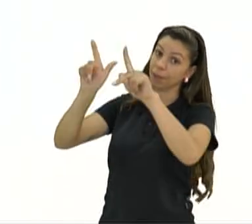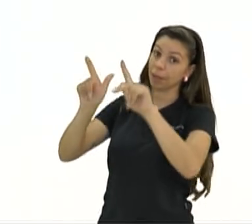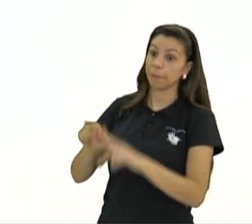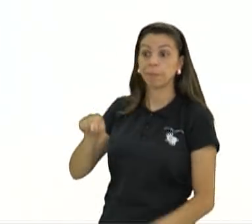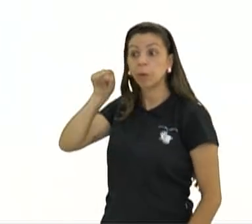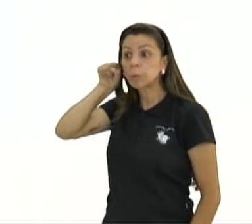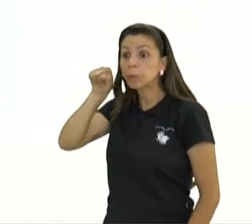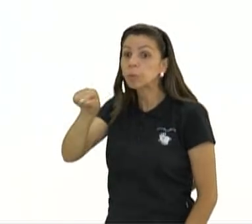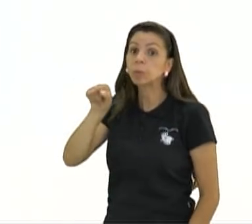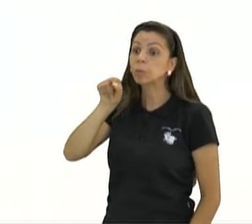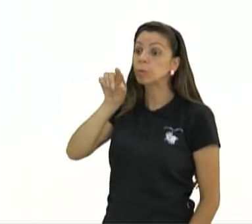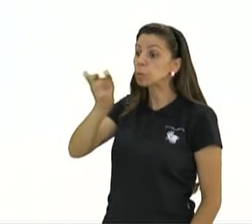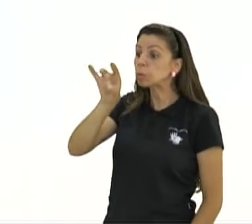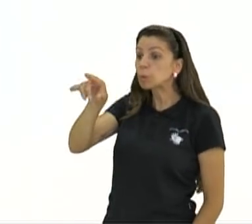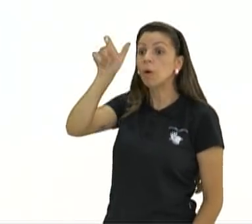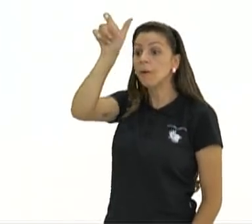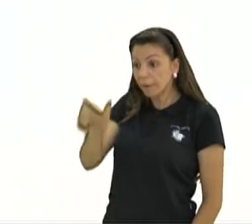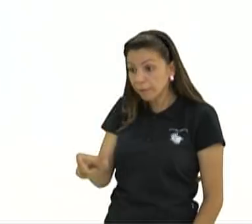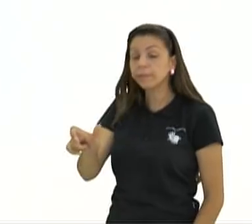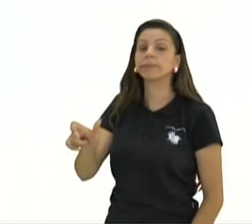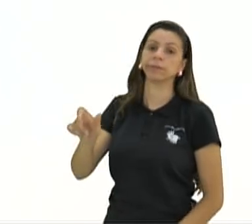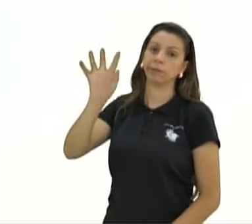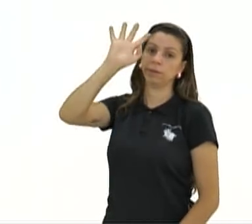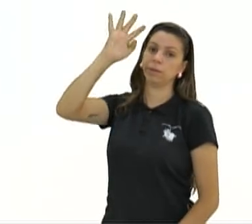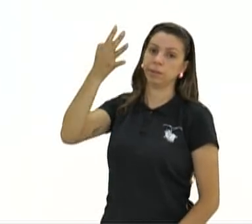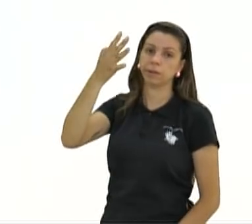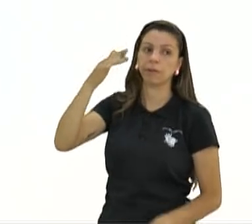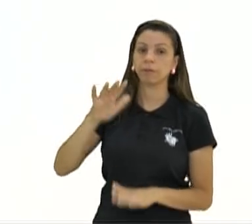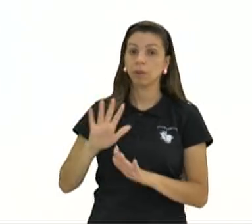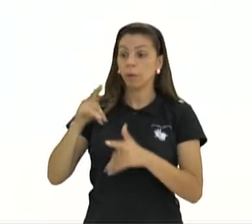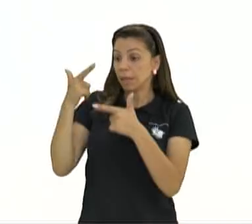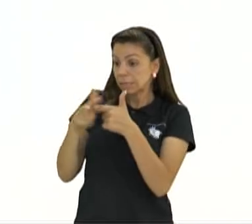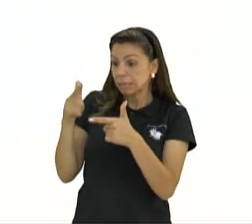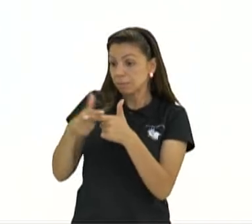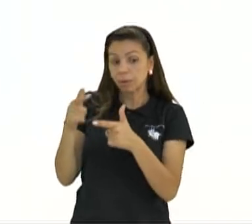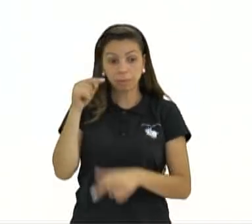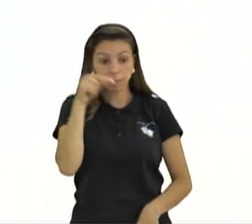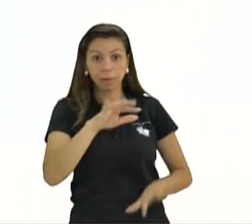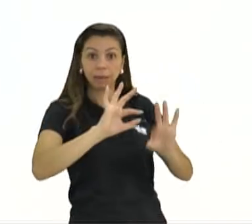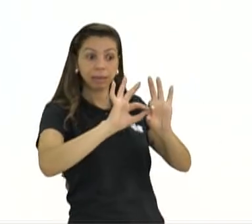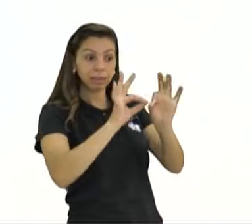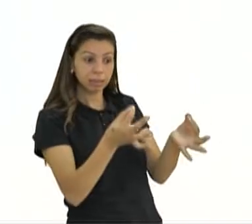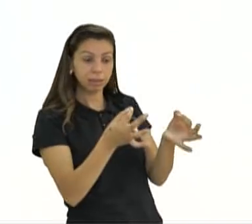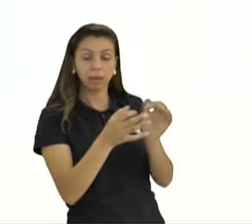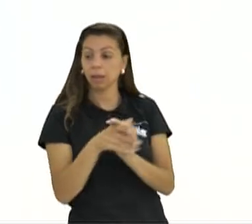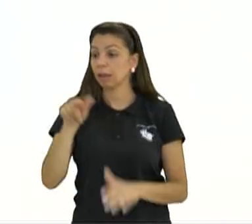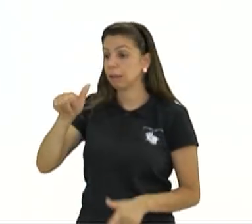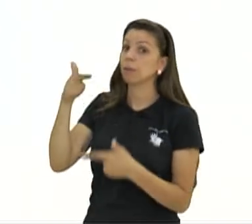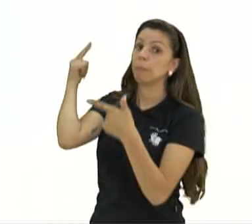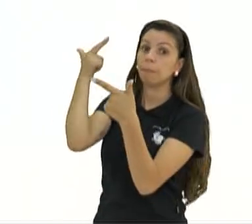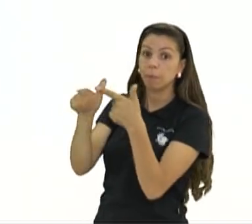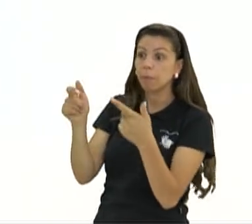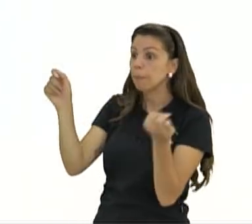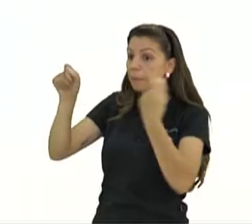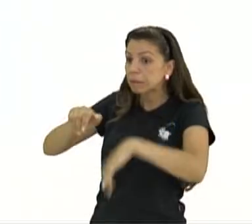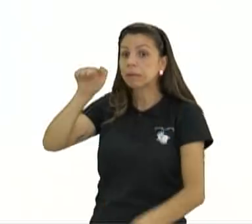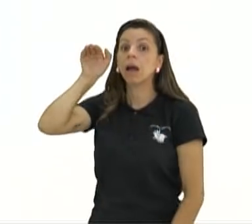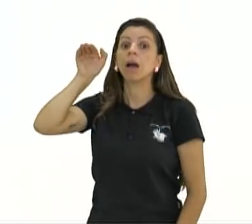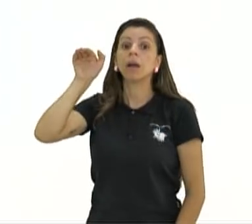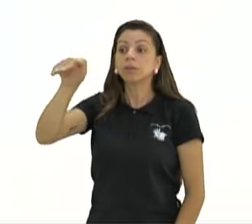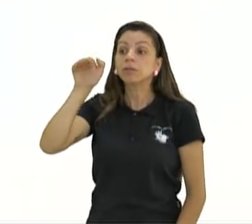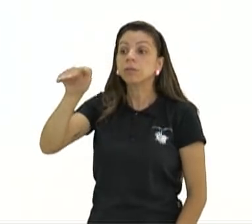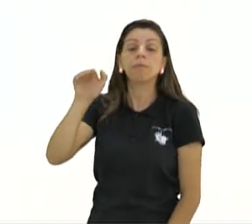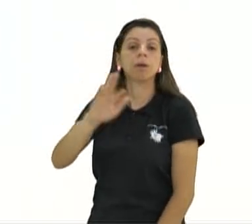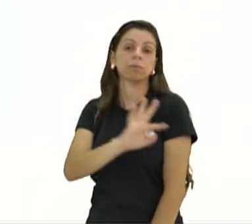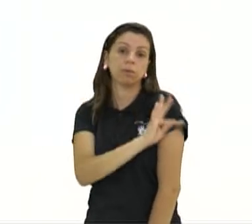só ele resolve. Ou seja, esse problema aqui é simples. Esse problema aqui tem que ser chamado um técnico,